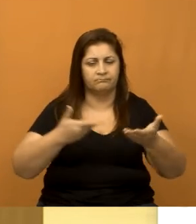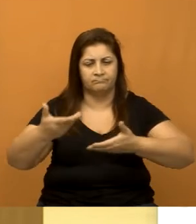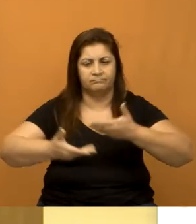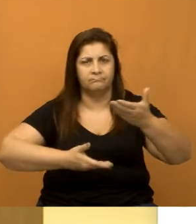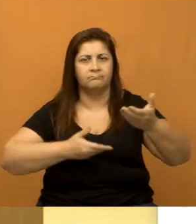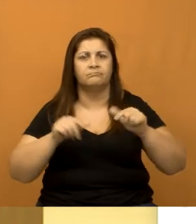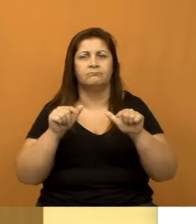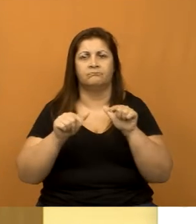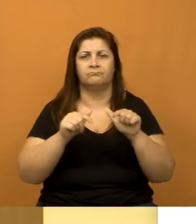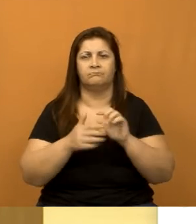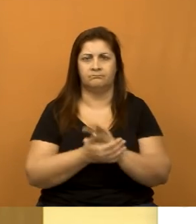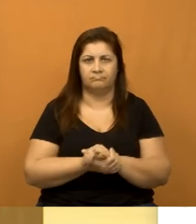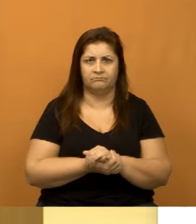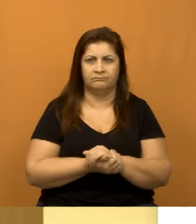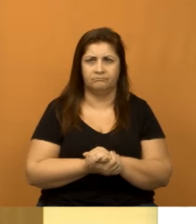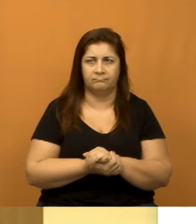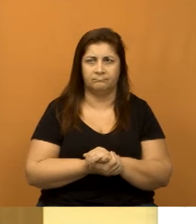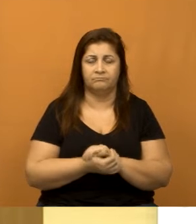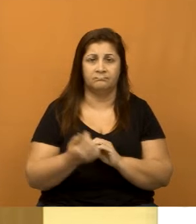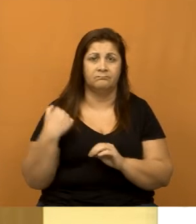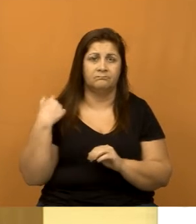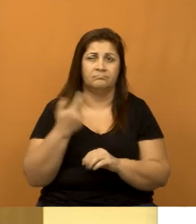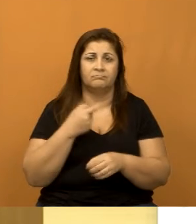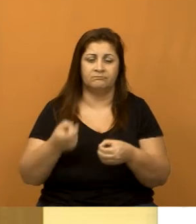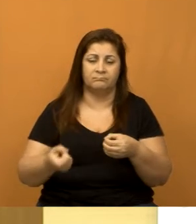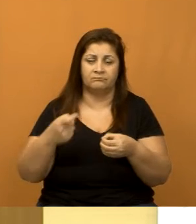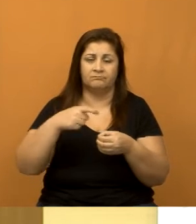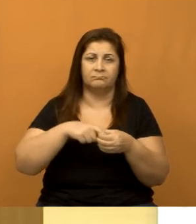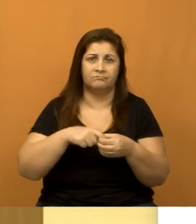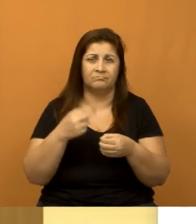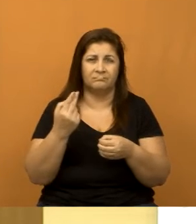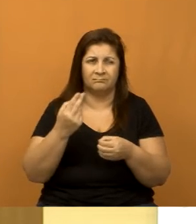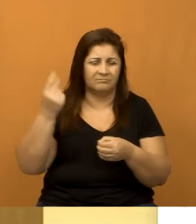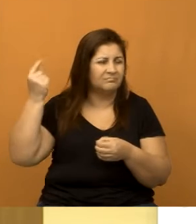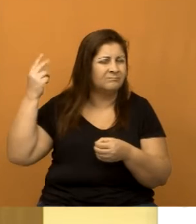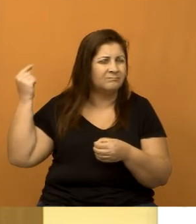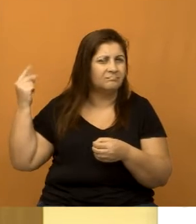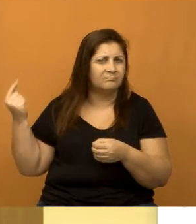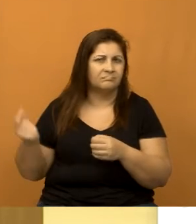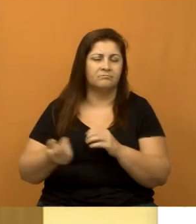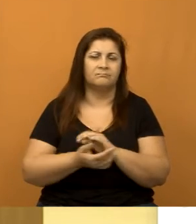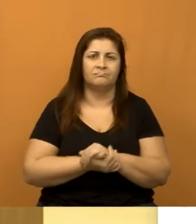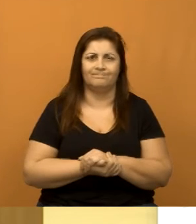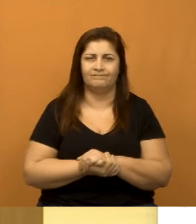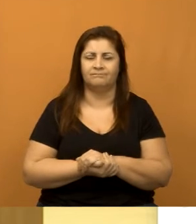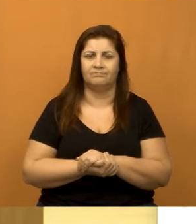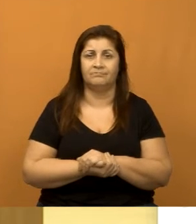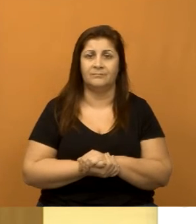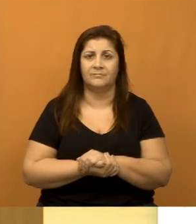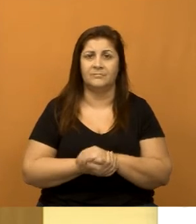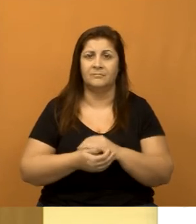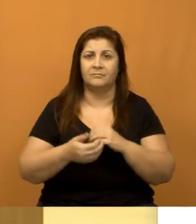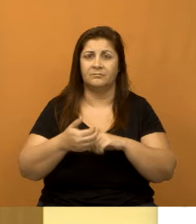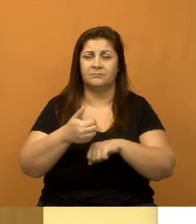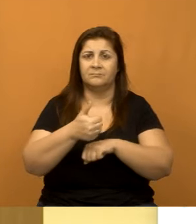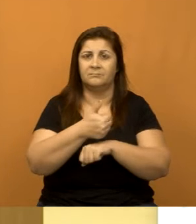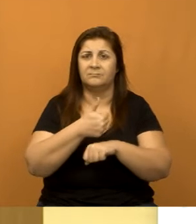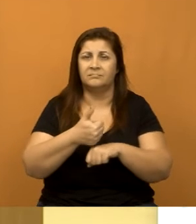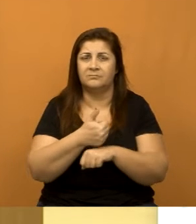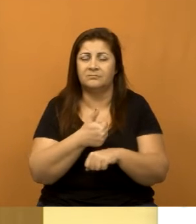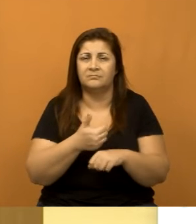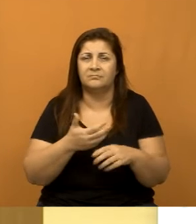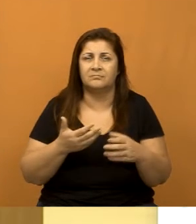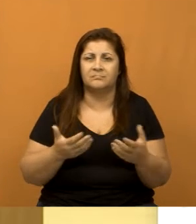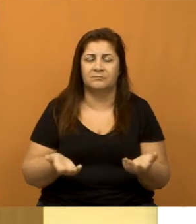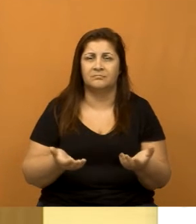ao ponto de voltar o que era no passado, condições que o trabalhador hoje pode ser